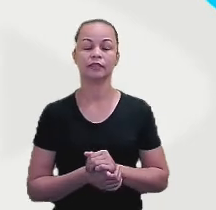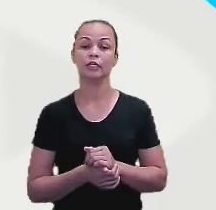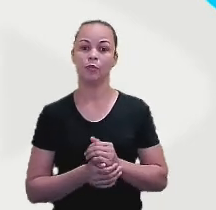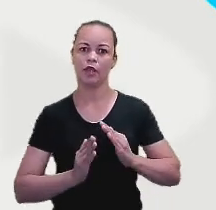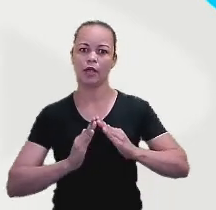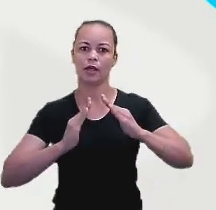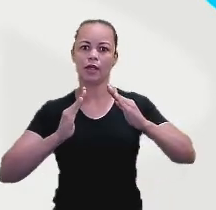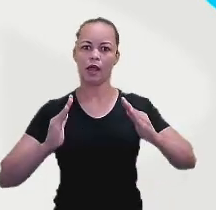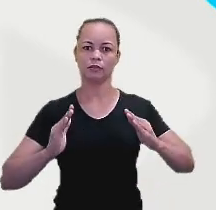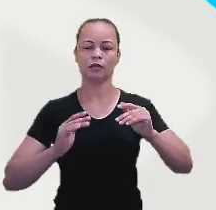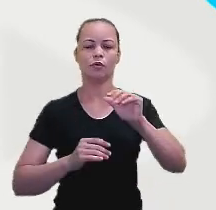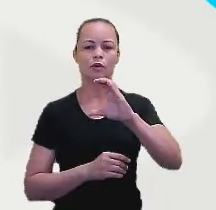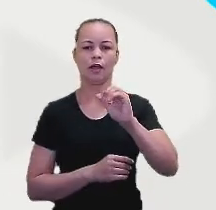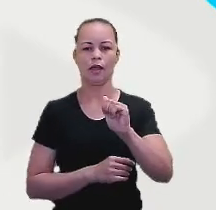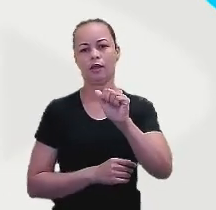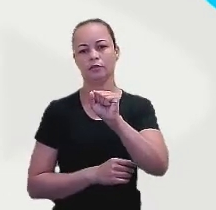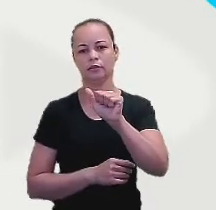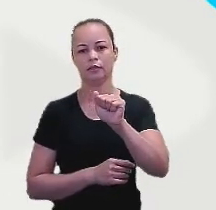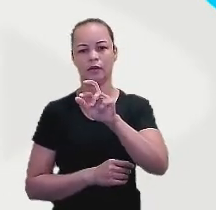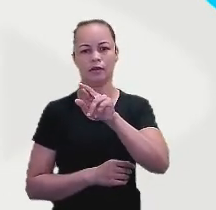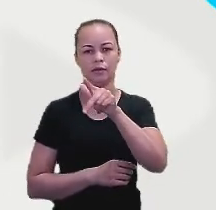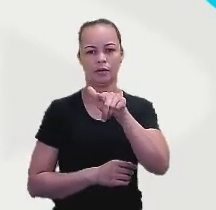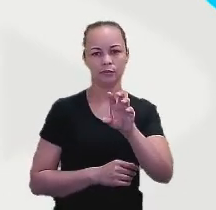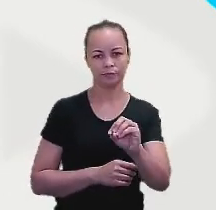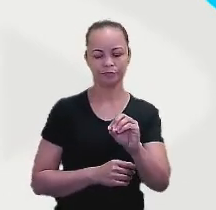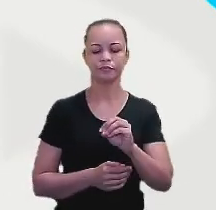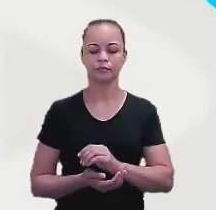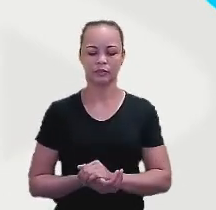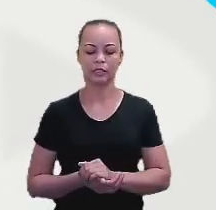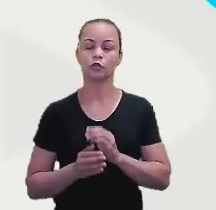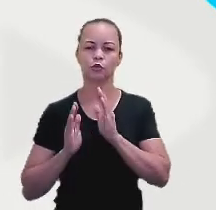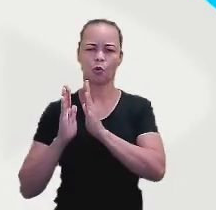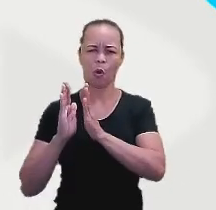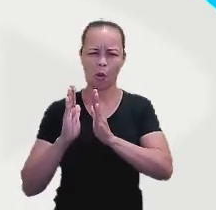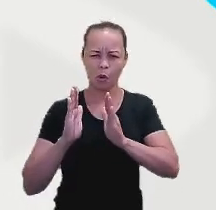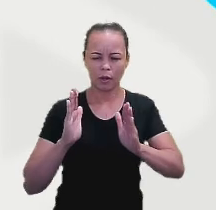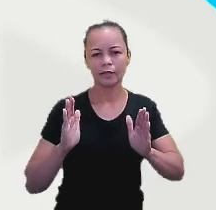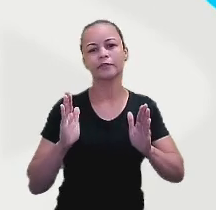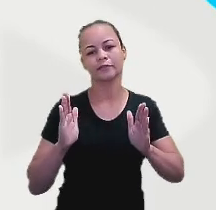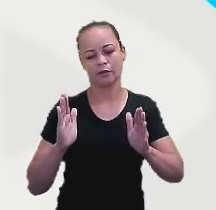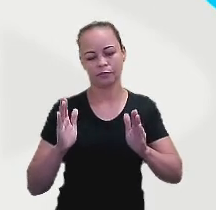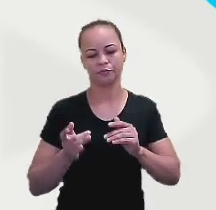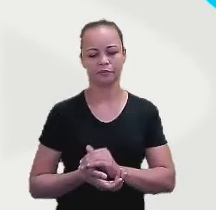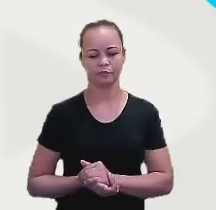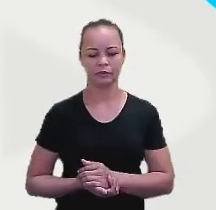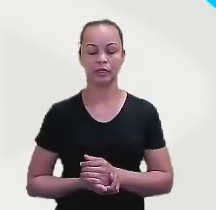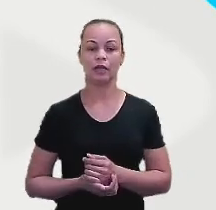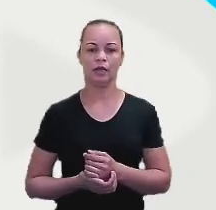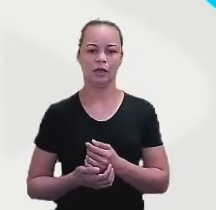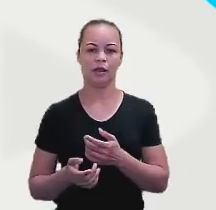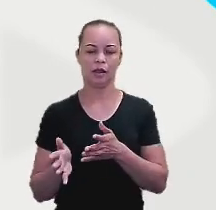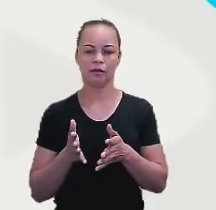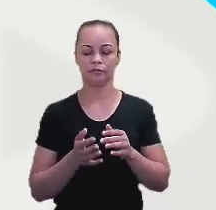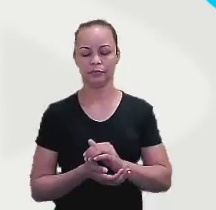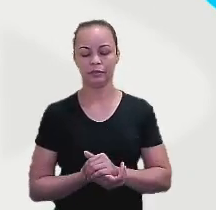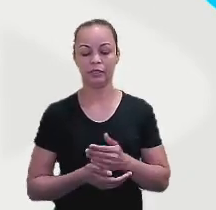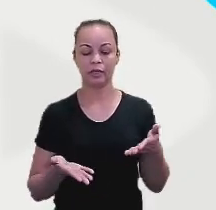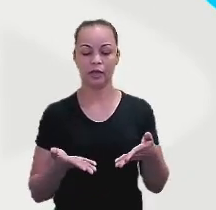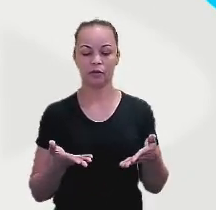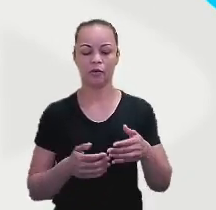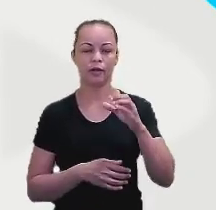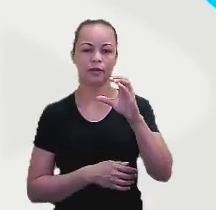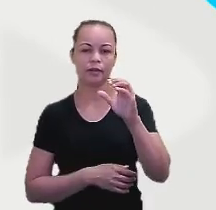casarão, né? Porque depois do A vem a letrinha R. Então, coloquei todas que estão aí com a letra A. E agora vamos para a letra E, que é caseiro